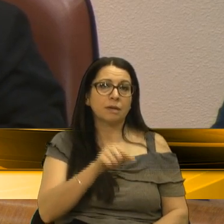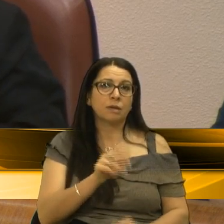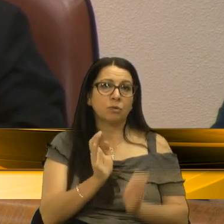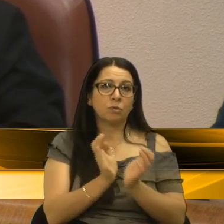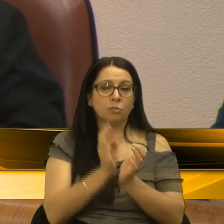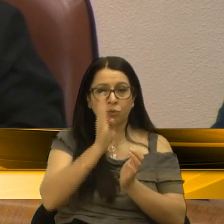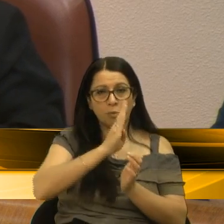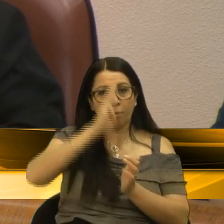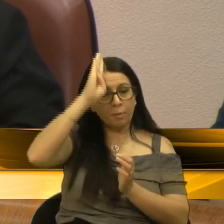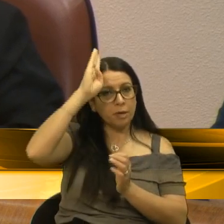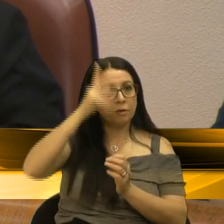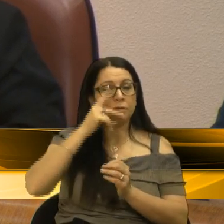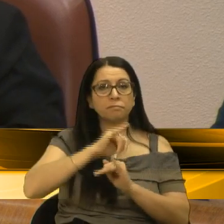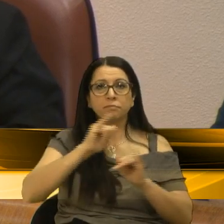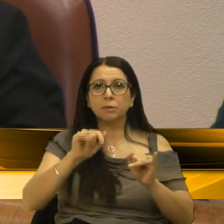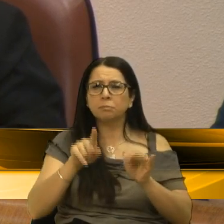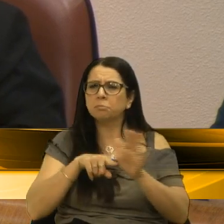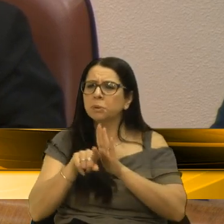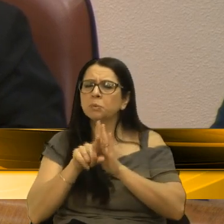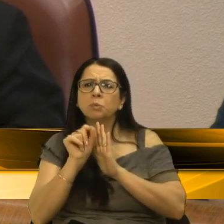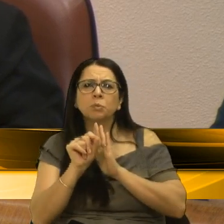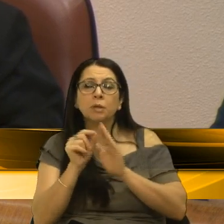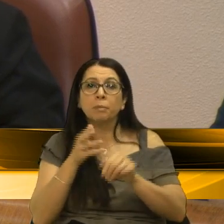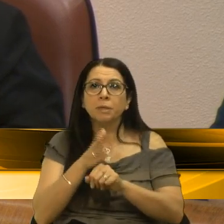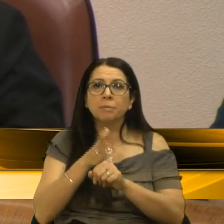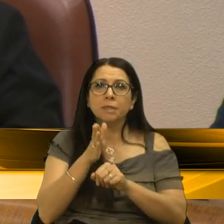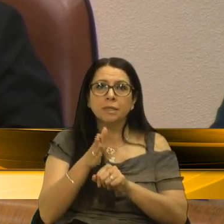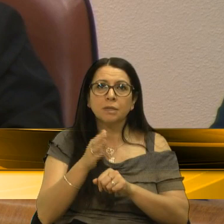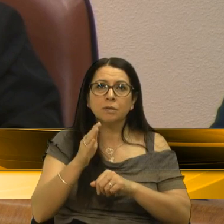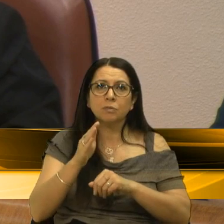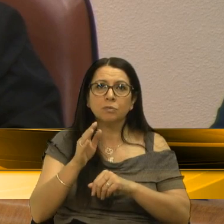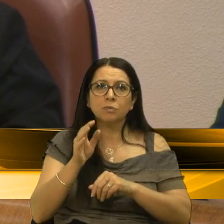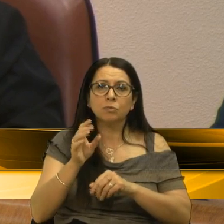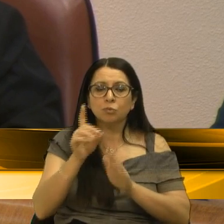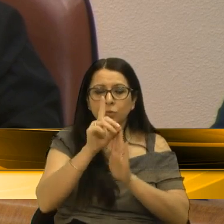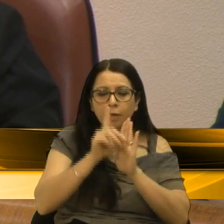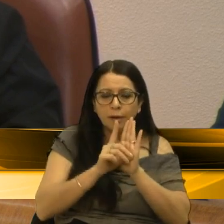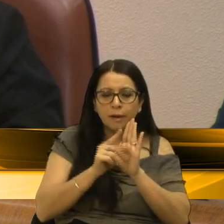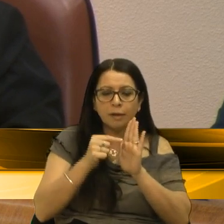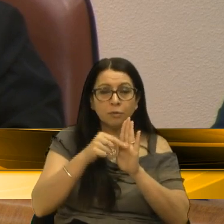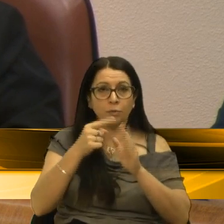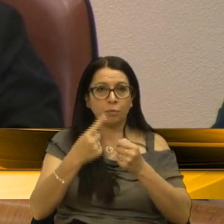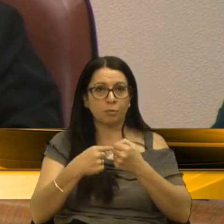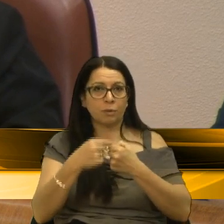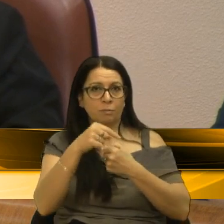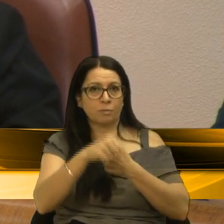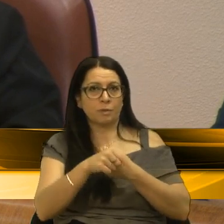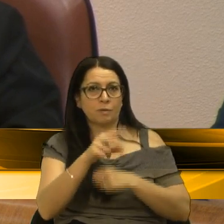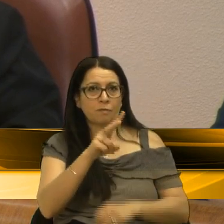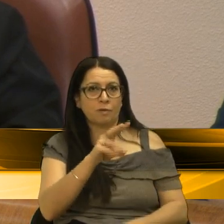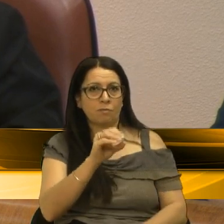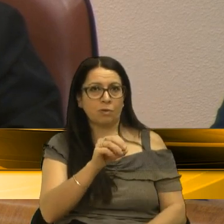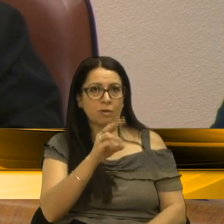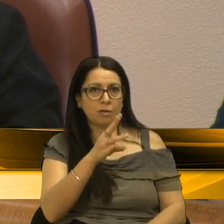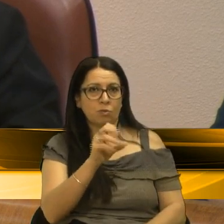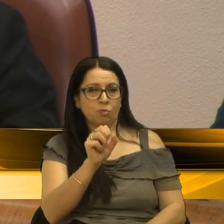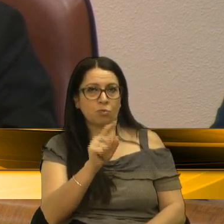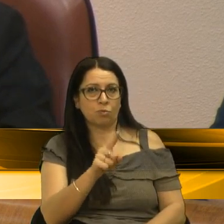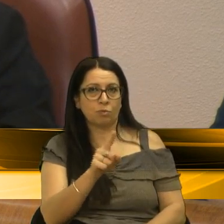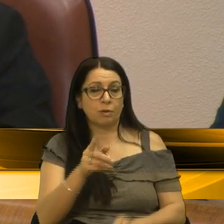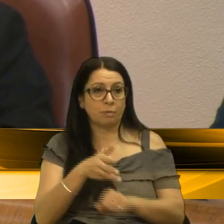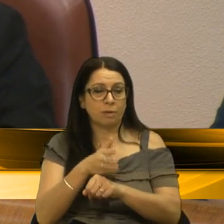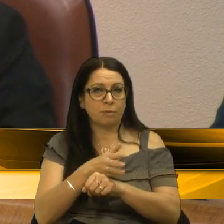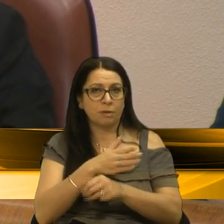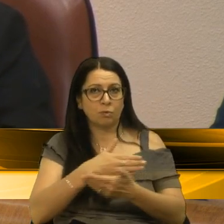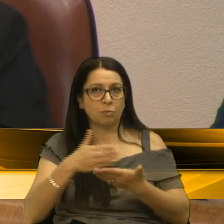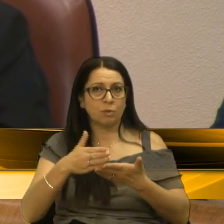Bombeiros, mencionou ao ser questionado sobre a participação dos bombeiros na construção do decreto municipal número 20.381, que houve participação a